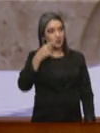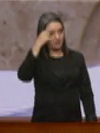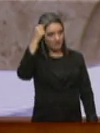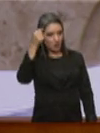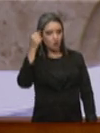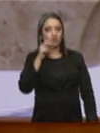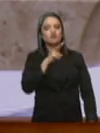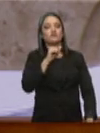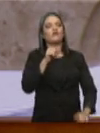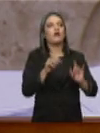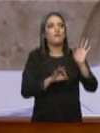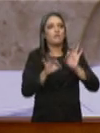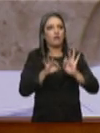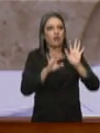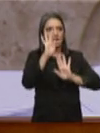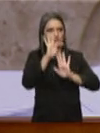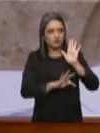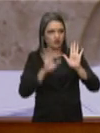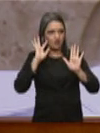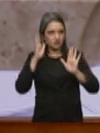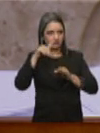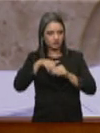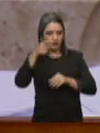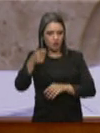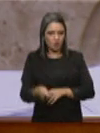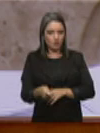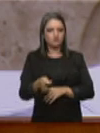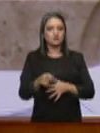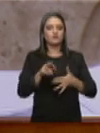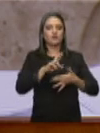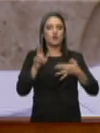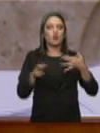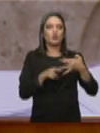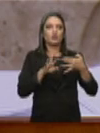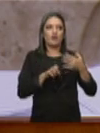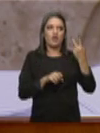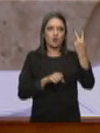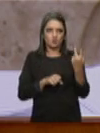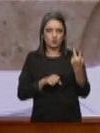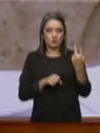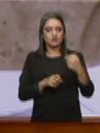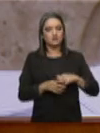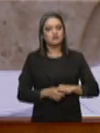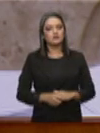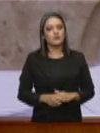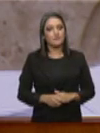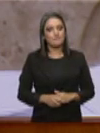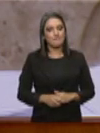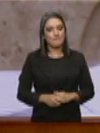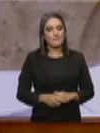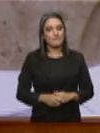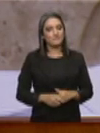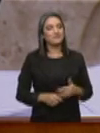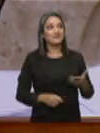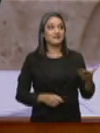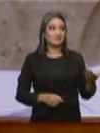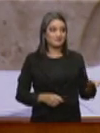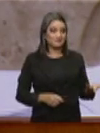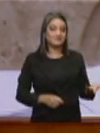do acórdão. Inclusive do recurso extraordinário do ministro Luiz Edson Fachin, e aí Vossa